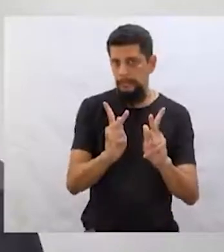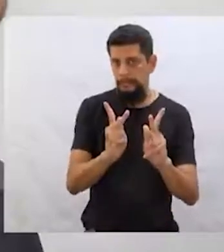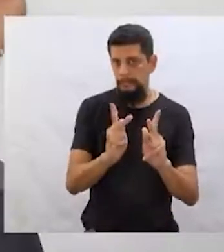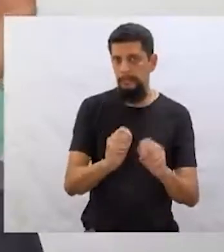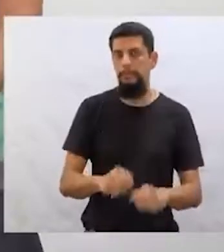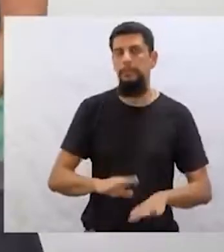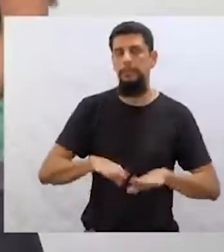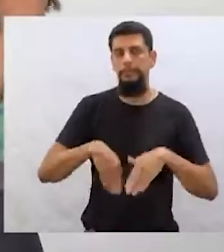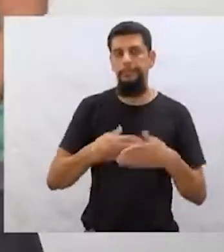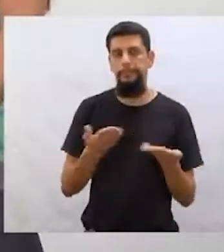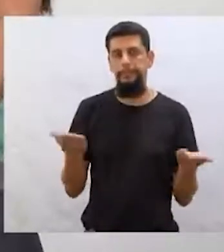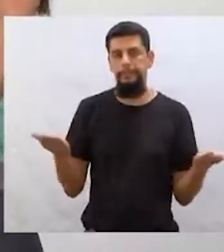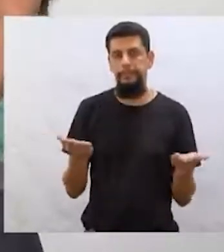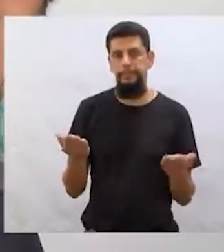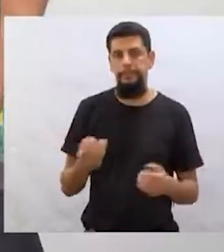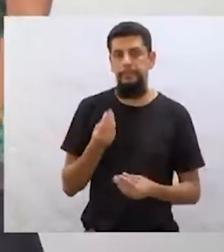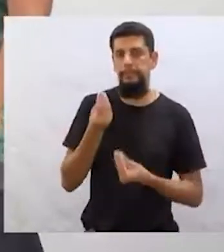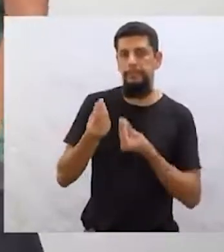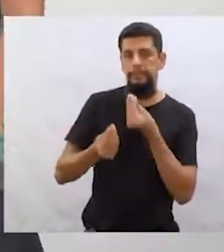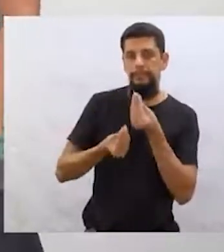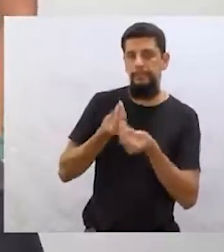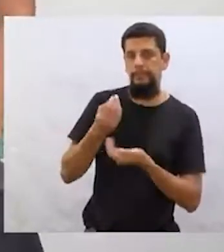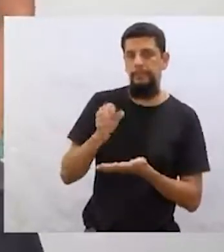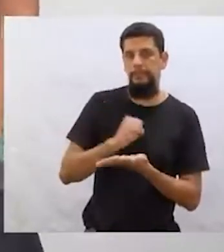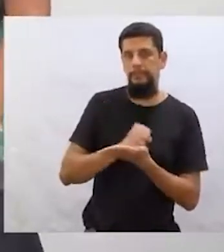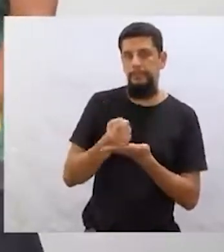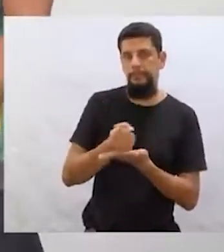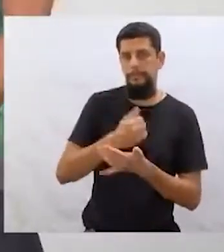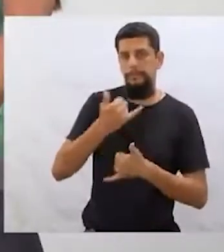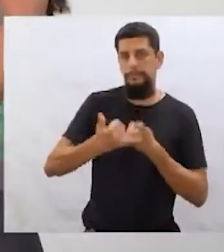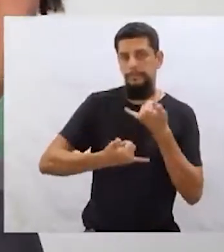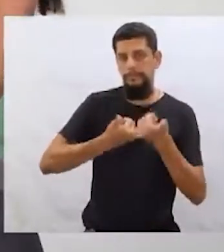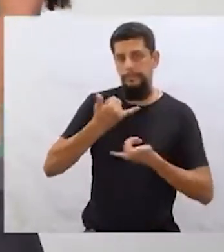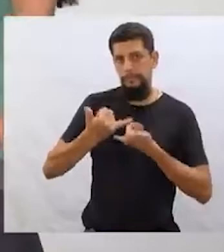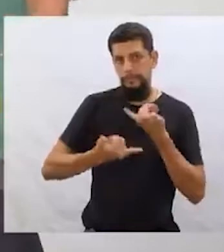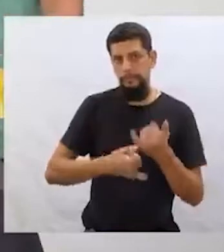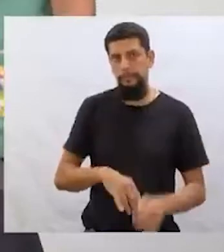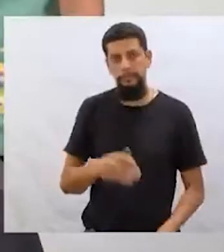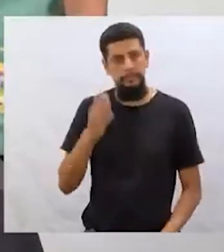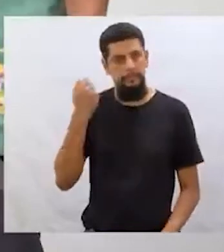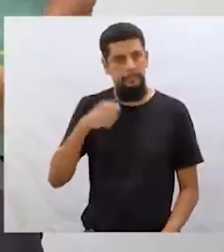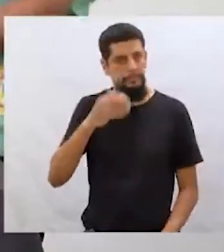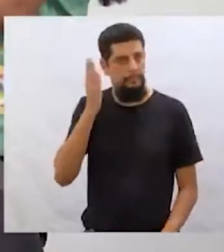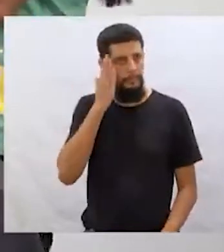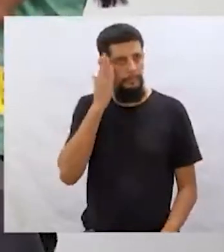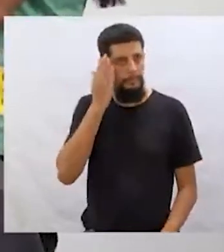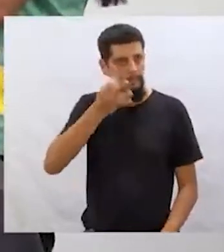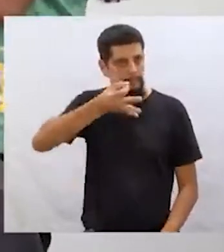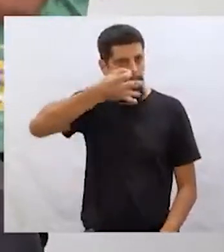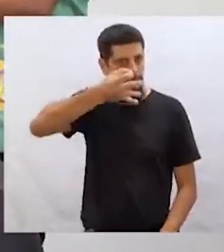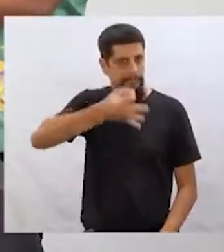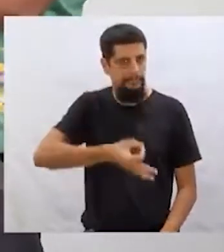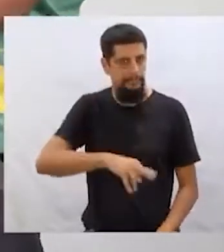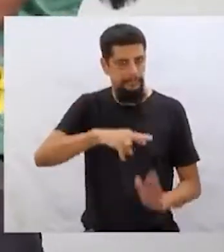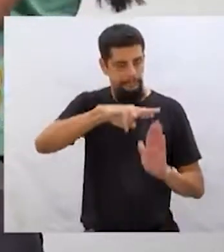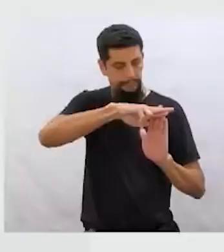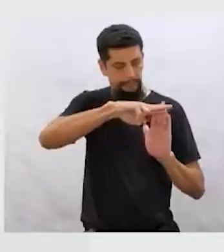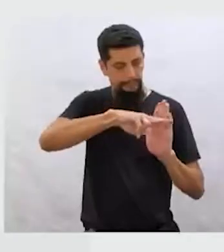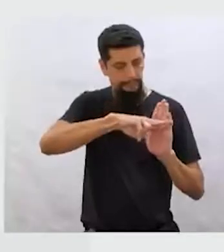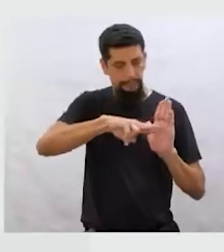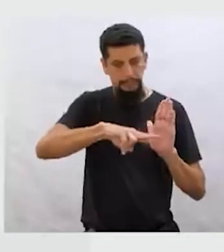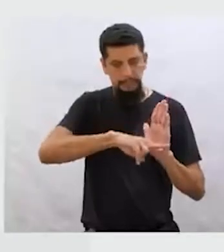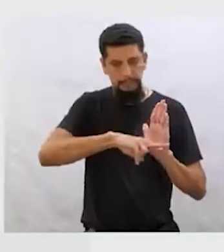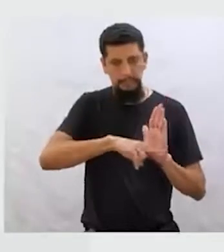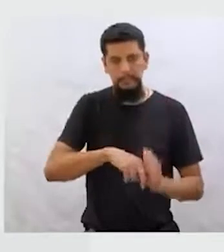certo? Então, como que vamos jogar? Como que jogar? Como jogar? A gente tem que saber bem direitinho Sim. as regras, olha